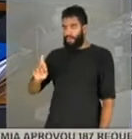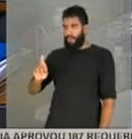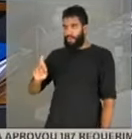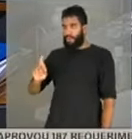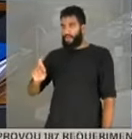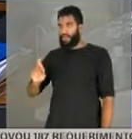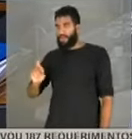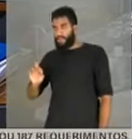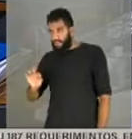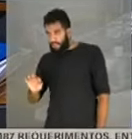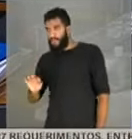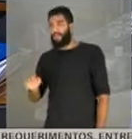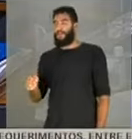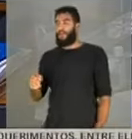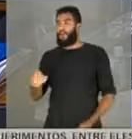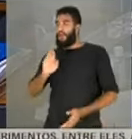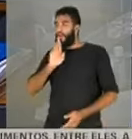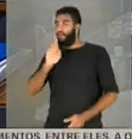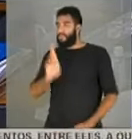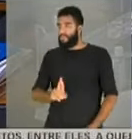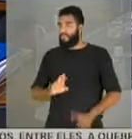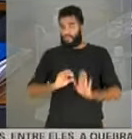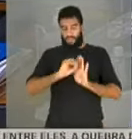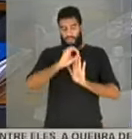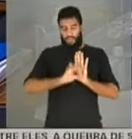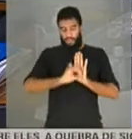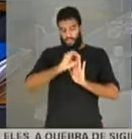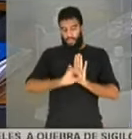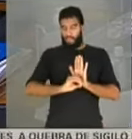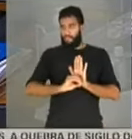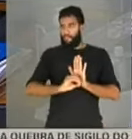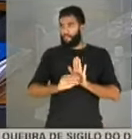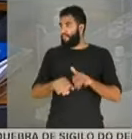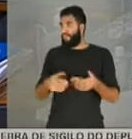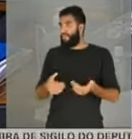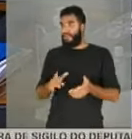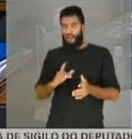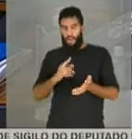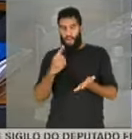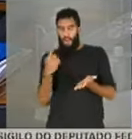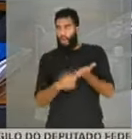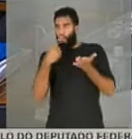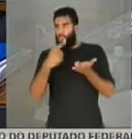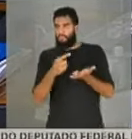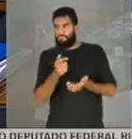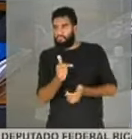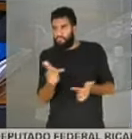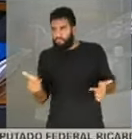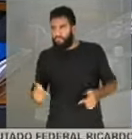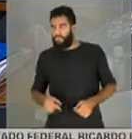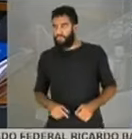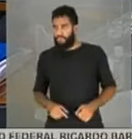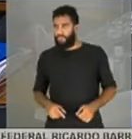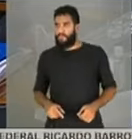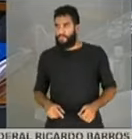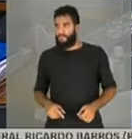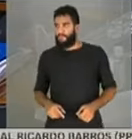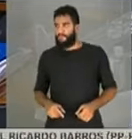em ofício a essa comissão parlamentar de inquérito que não chegamos a um acordo entre a Barat e a Precisa na